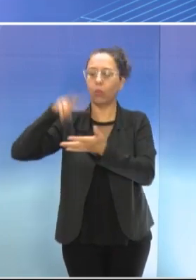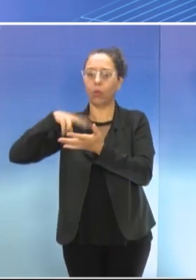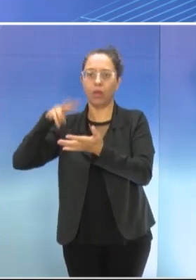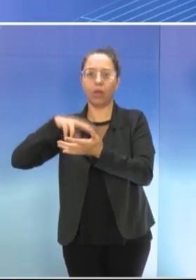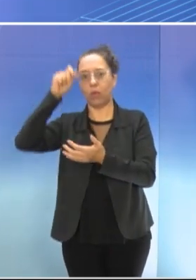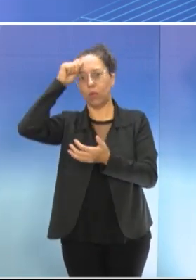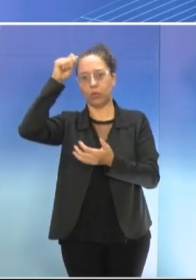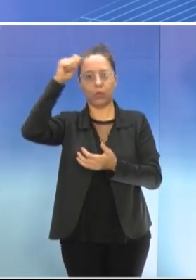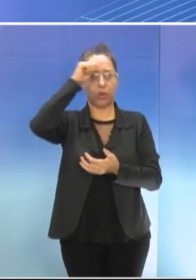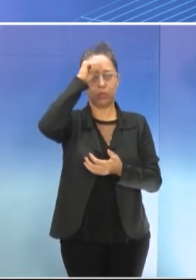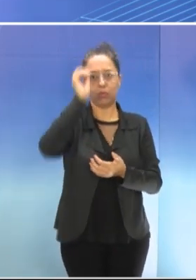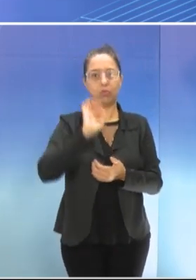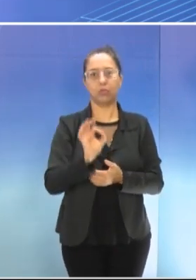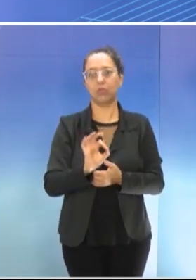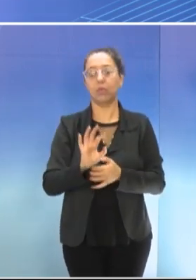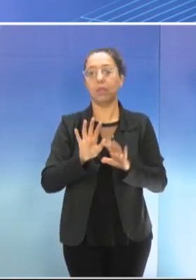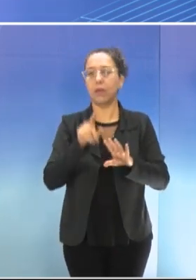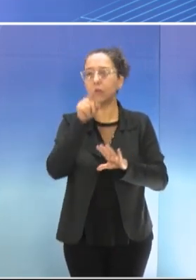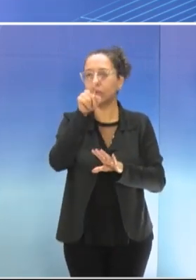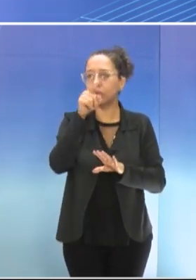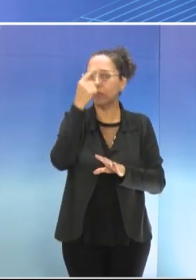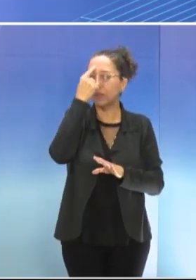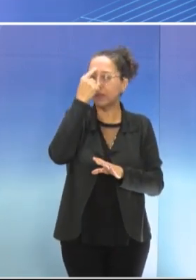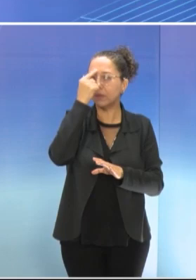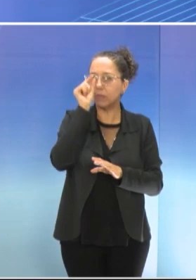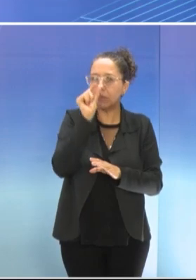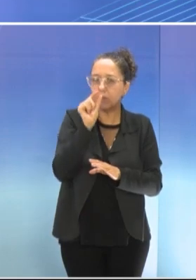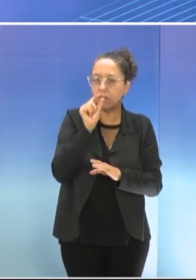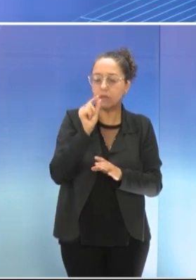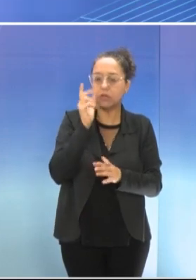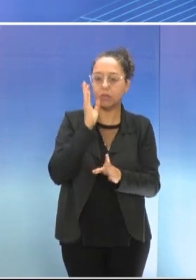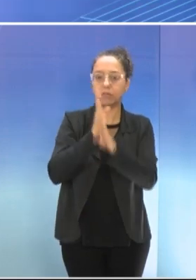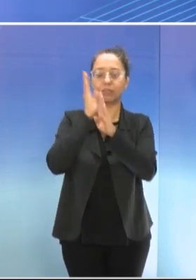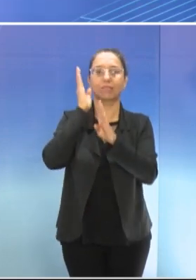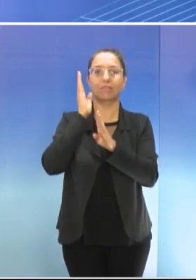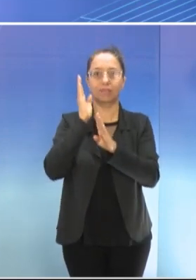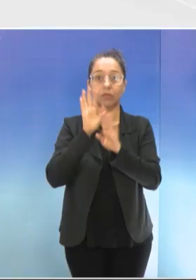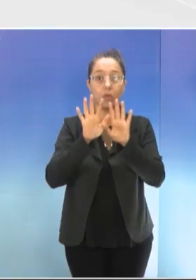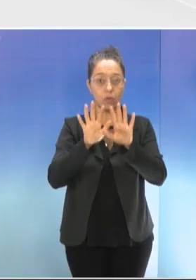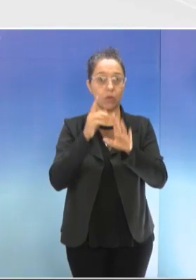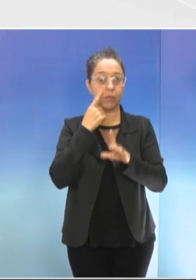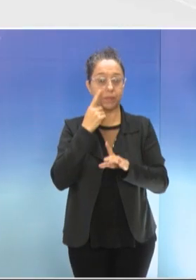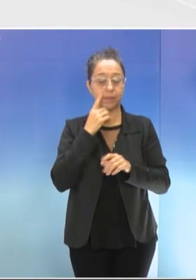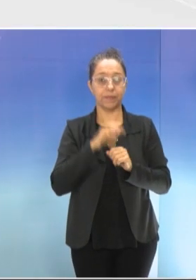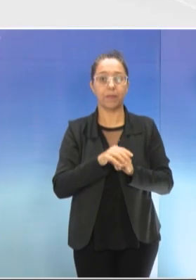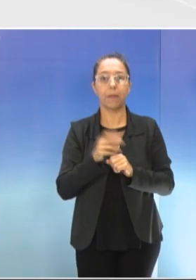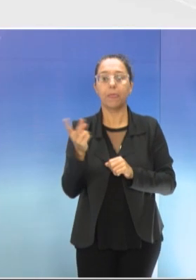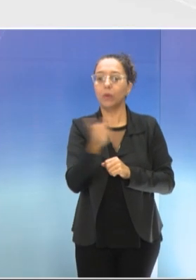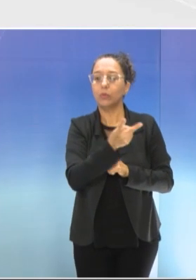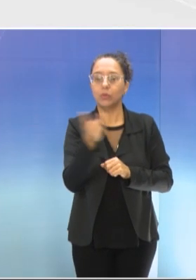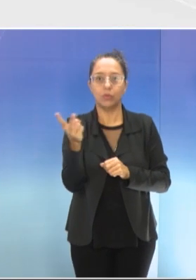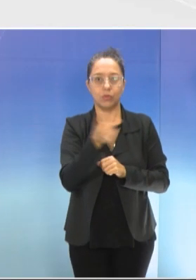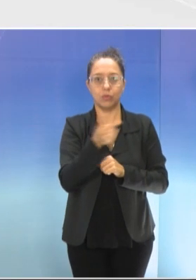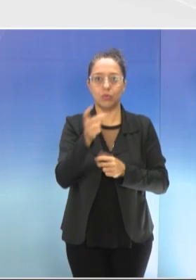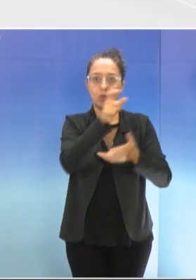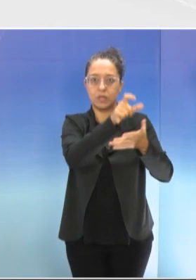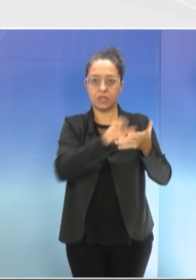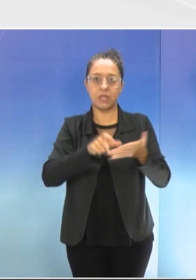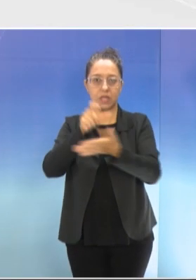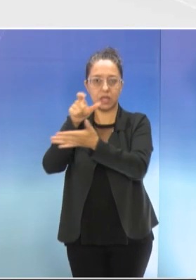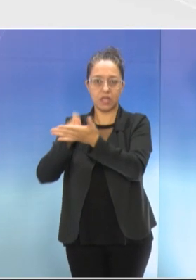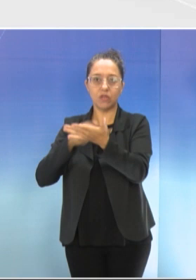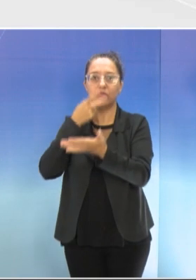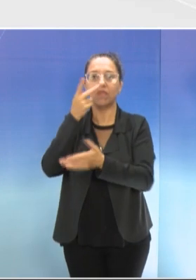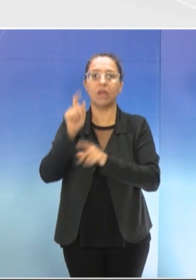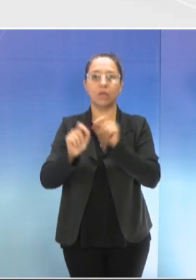pensar de forma racional, você consegue encontrar a resposta. Então vamos lá, o que esses dois textos então estão falando?